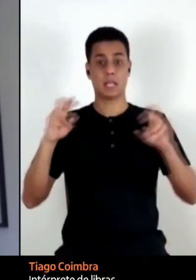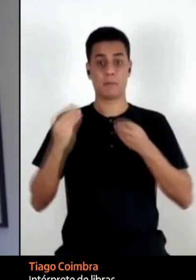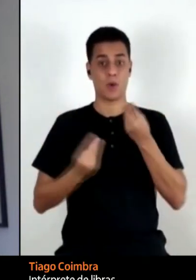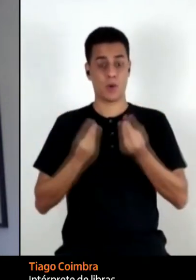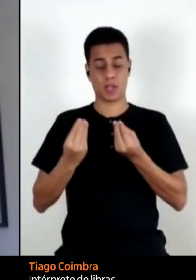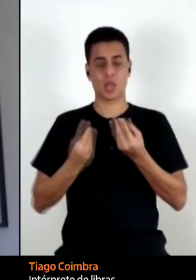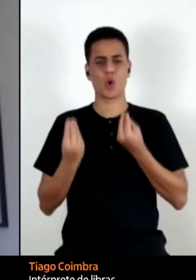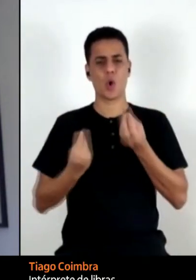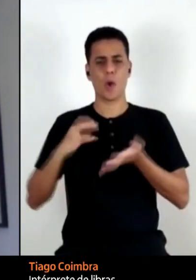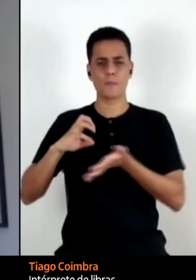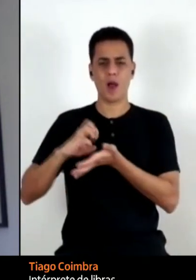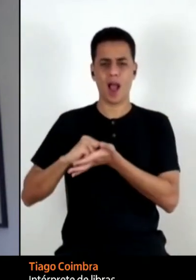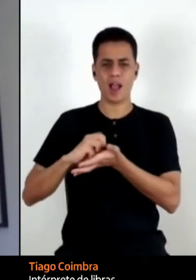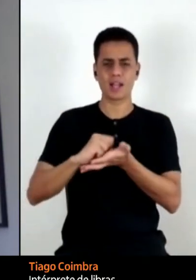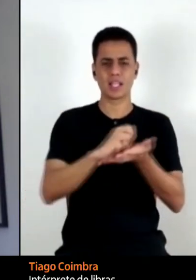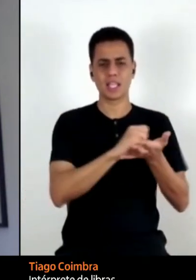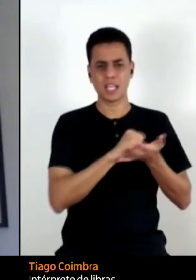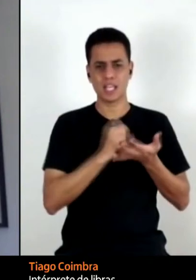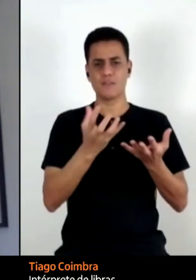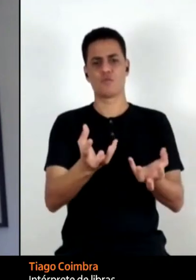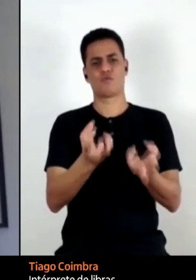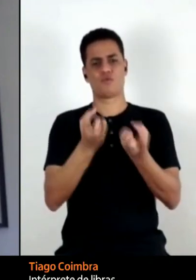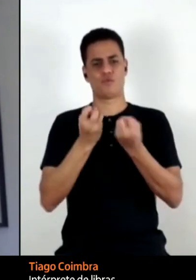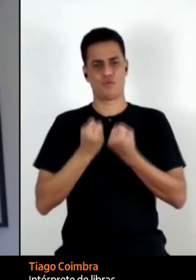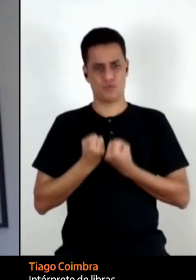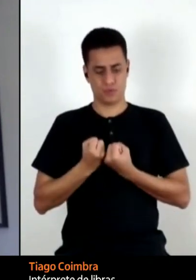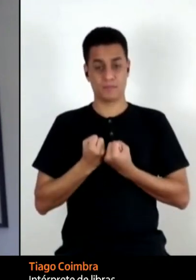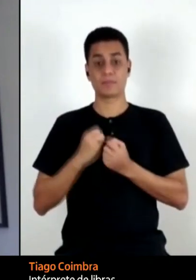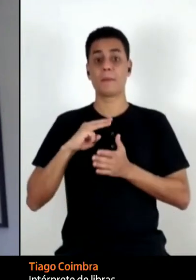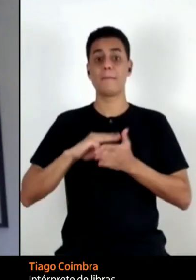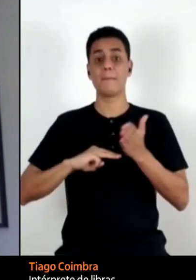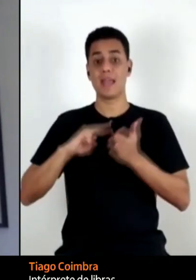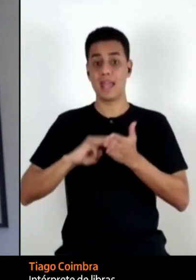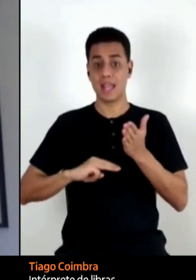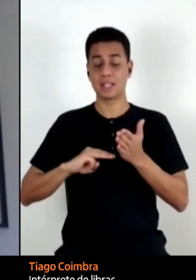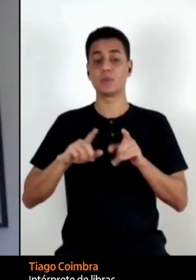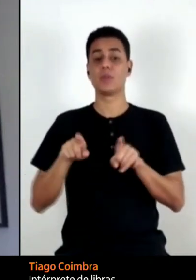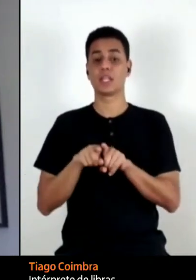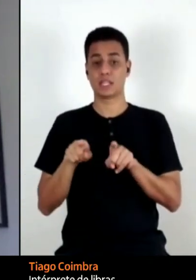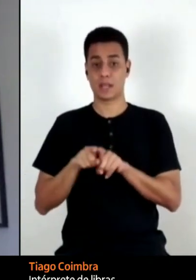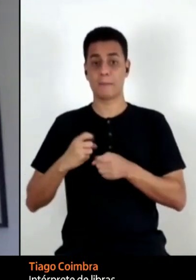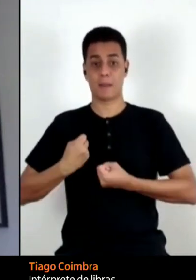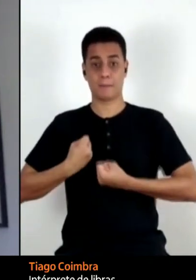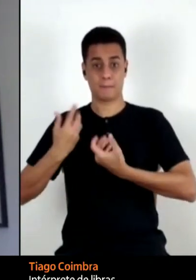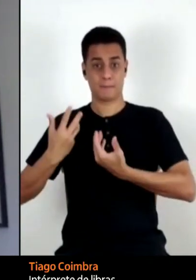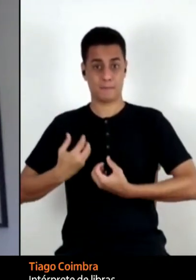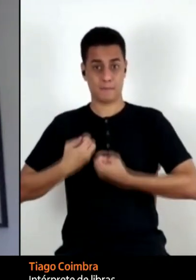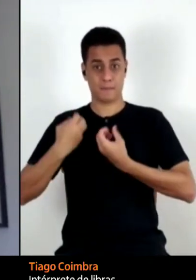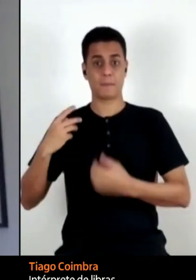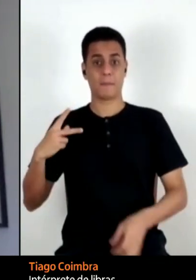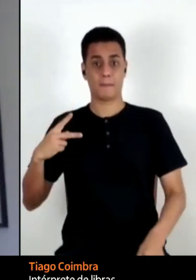de arquivos, reapropriação de arquivos, método e poética. E ele